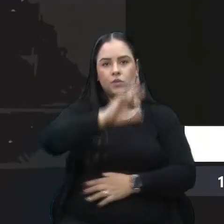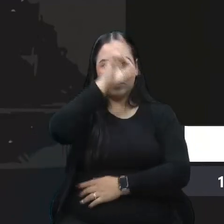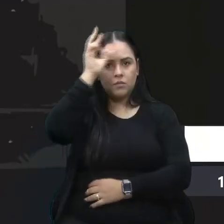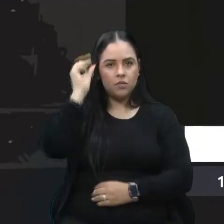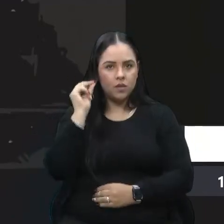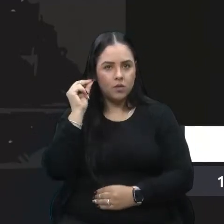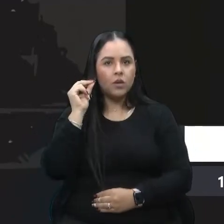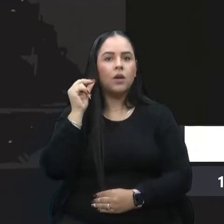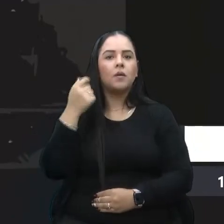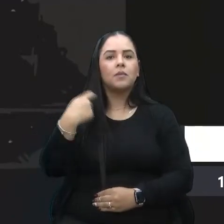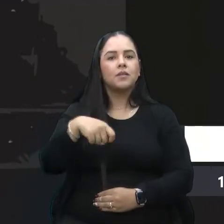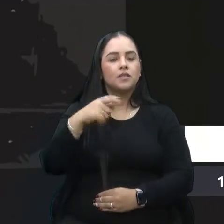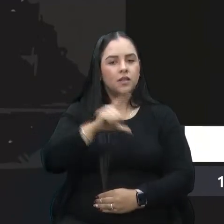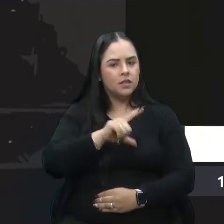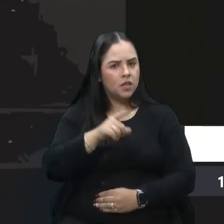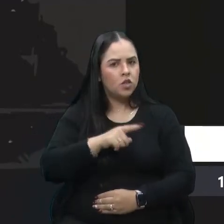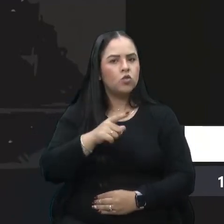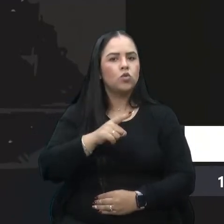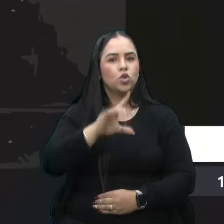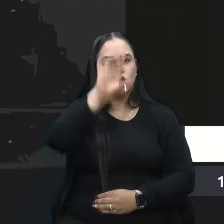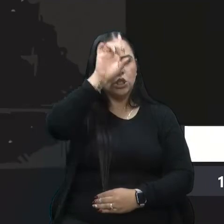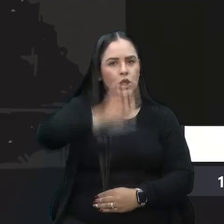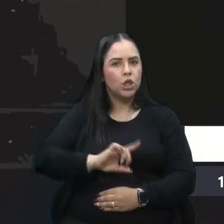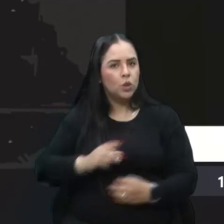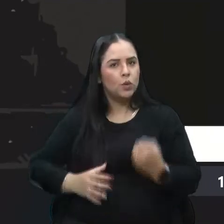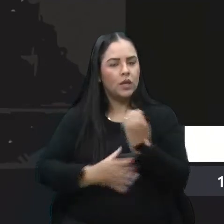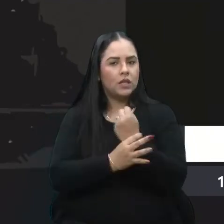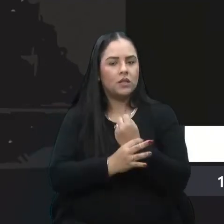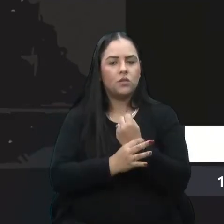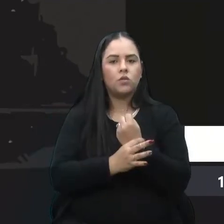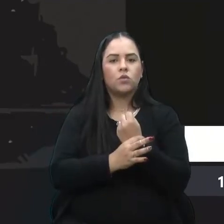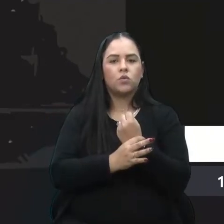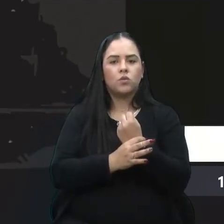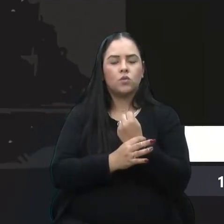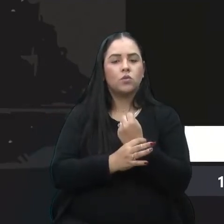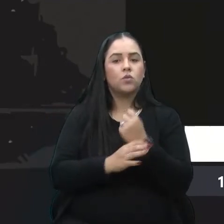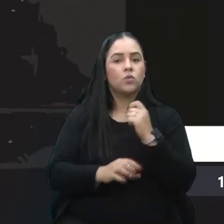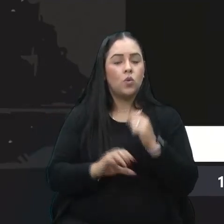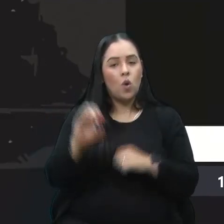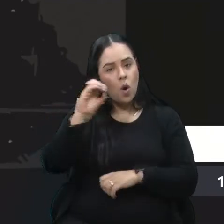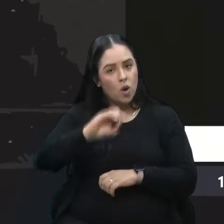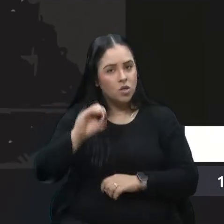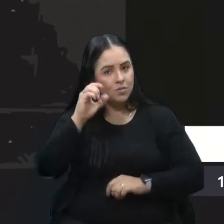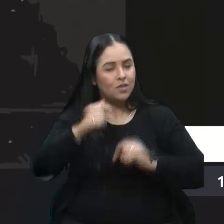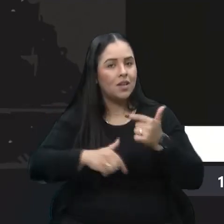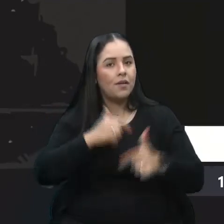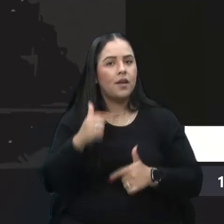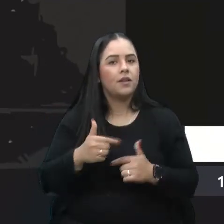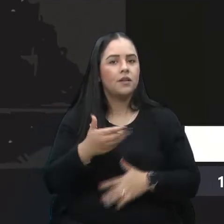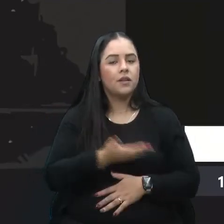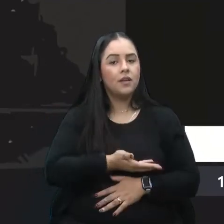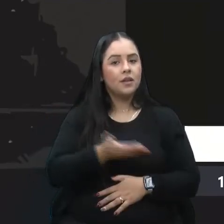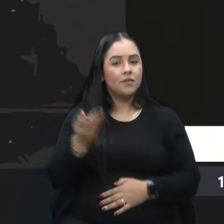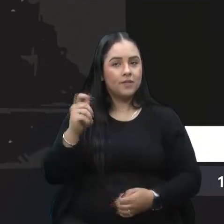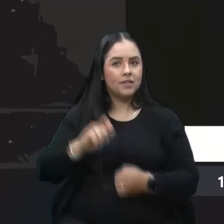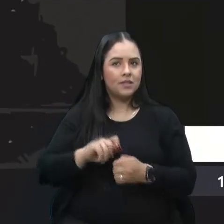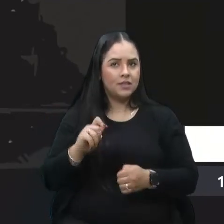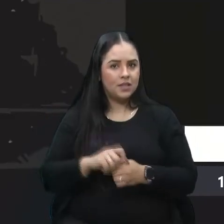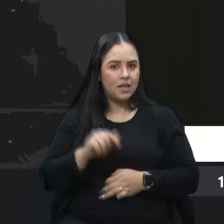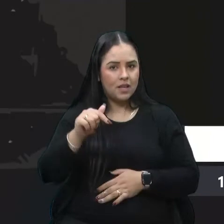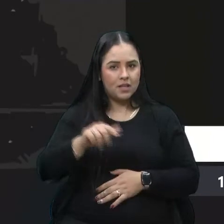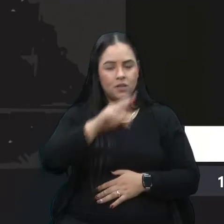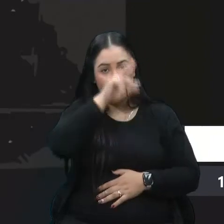direitos garantidos diante do ótimo salário, do ótimo serviço que prestam ao